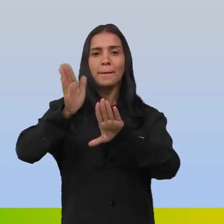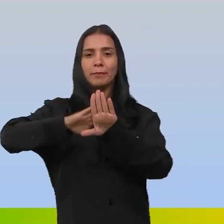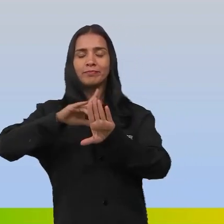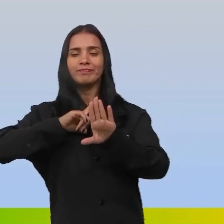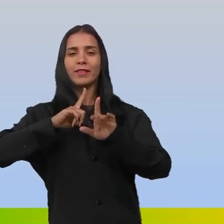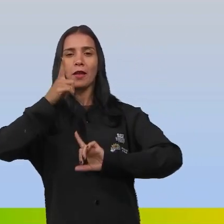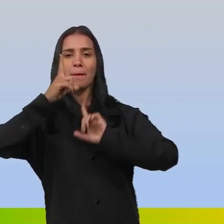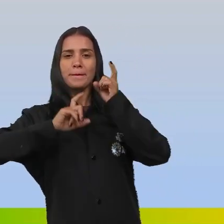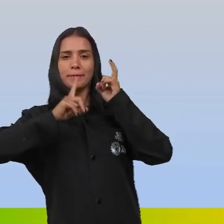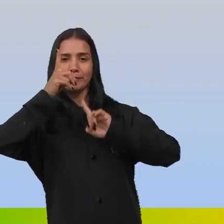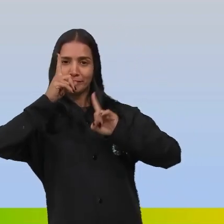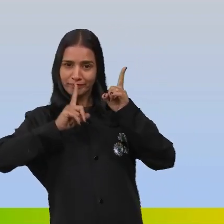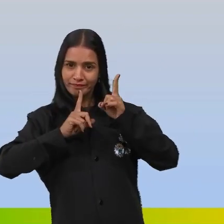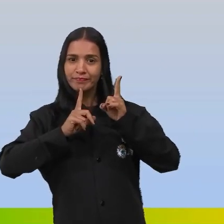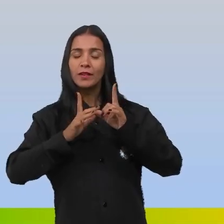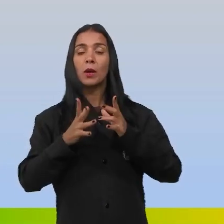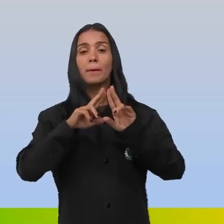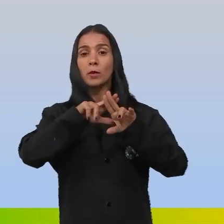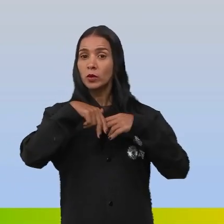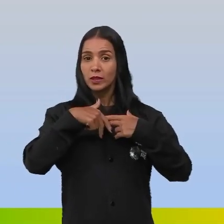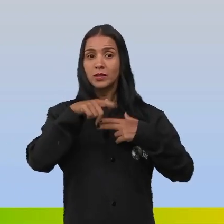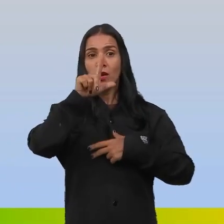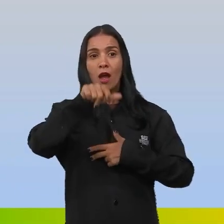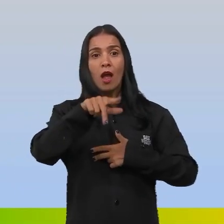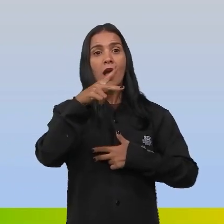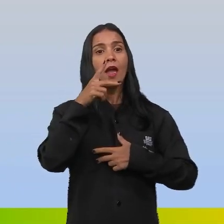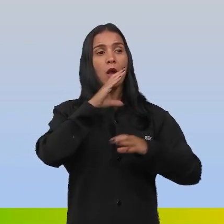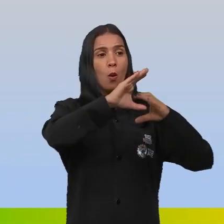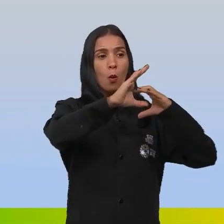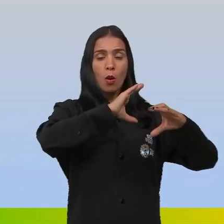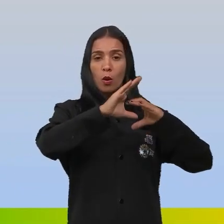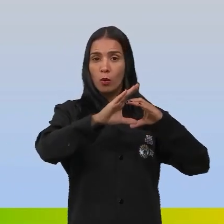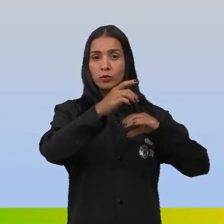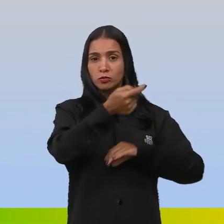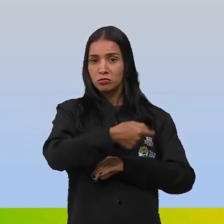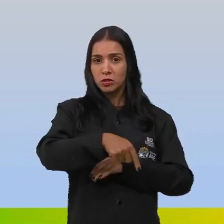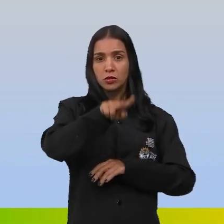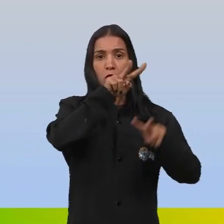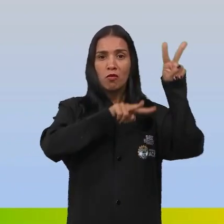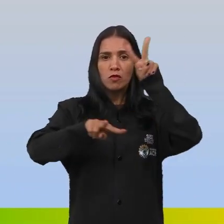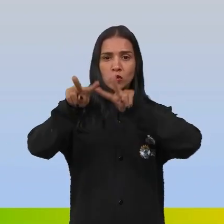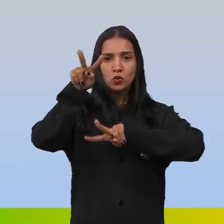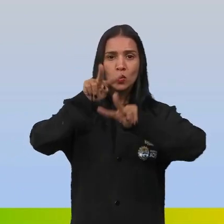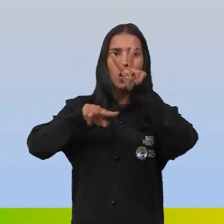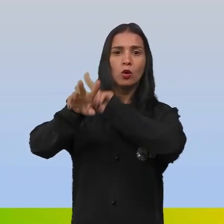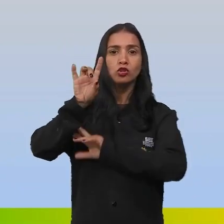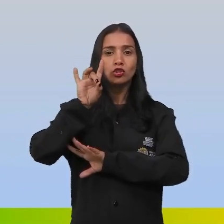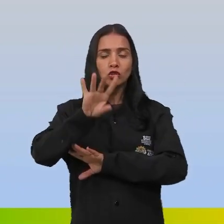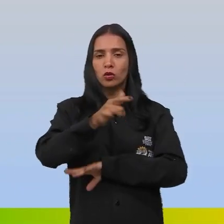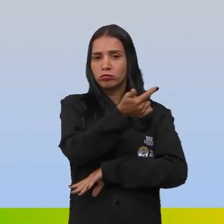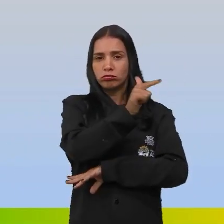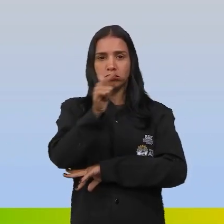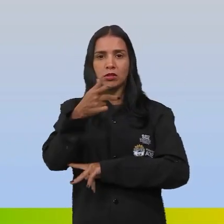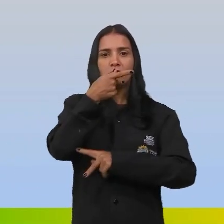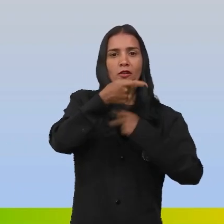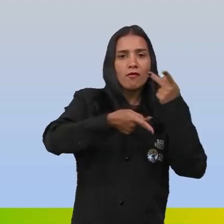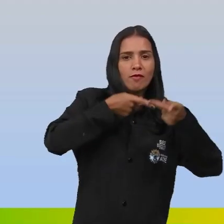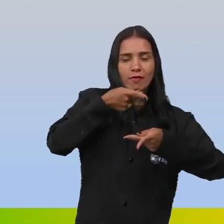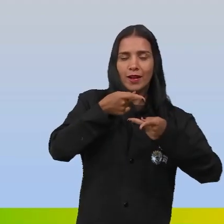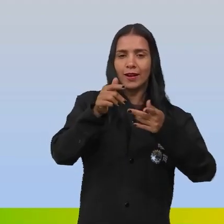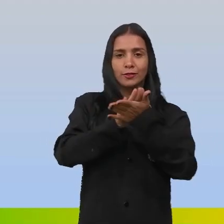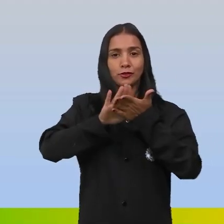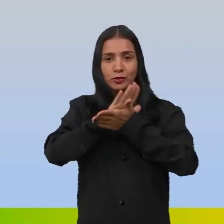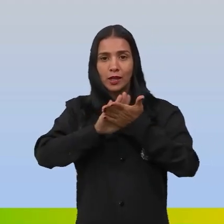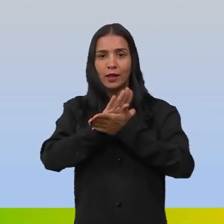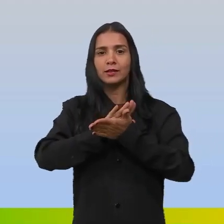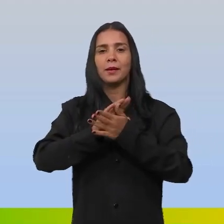essa comunicação não verbal amplificada. Então, a maior parte da comunicação humana ela